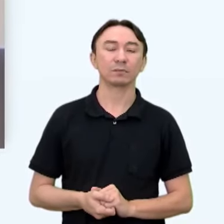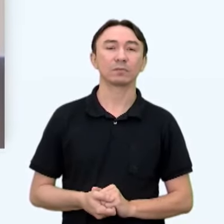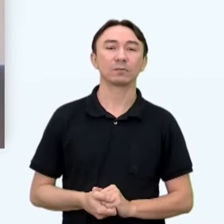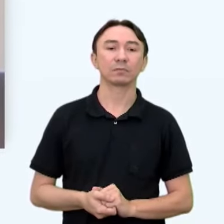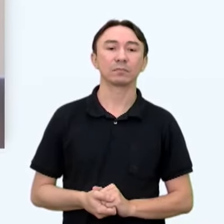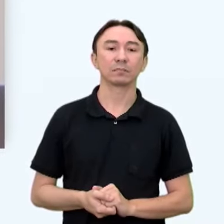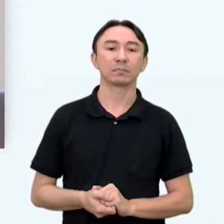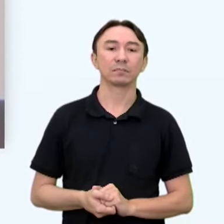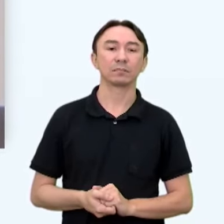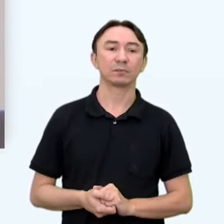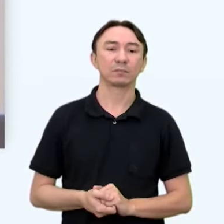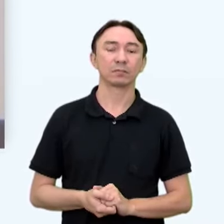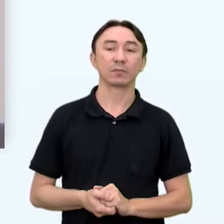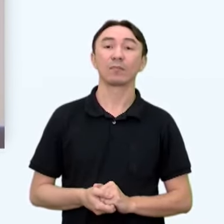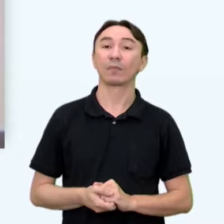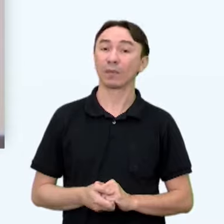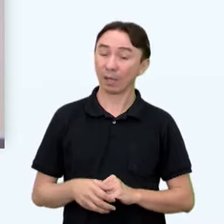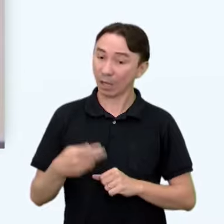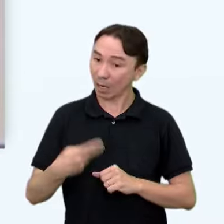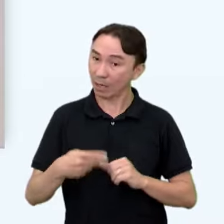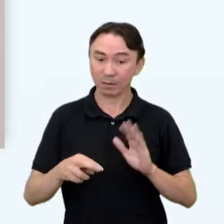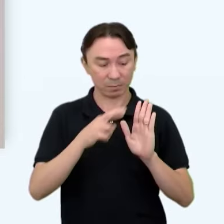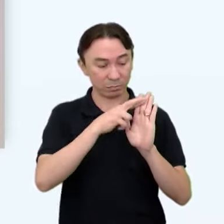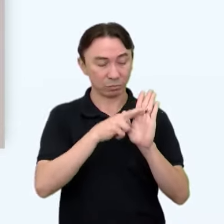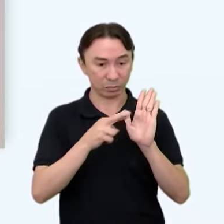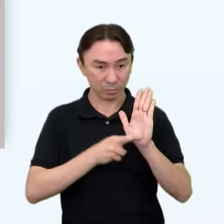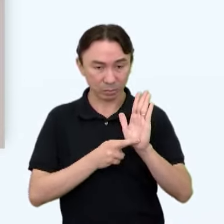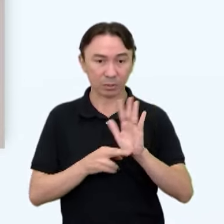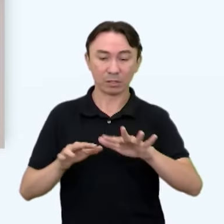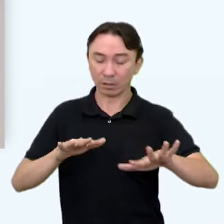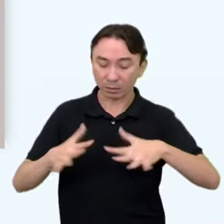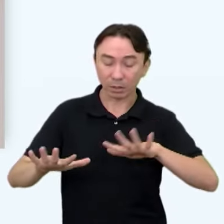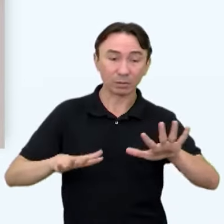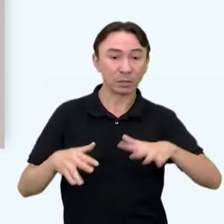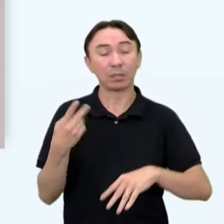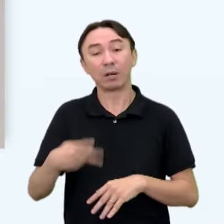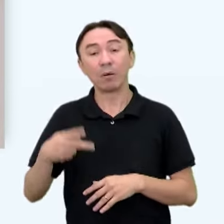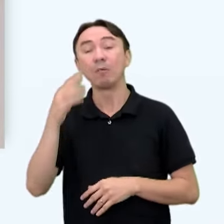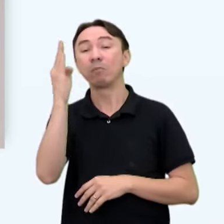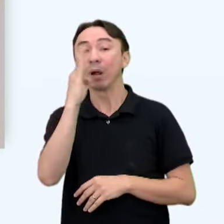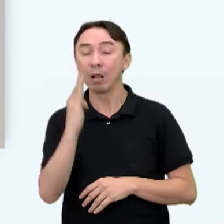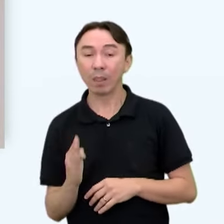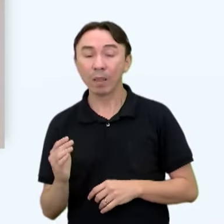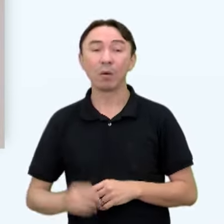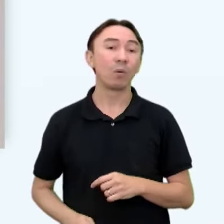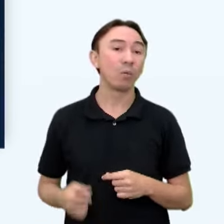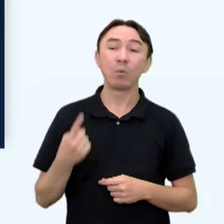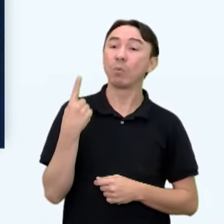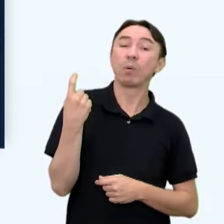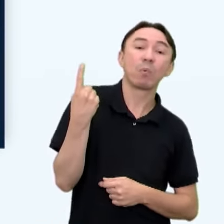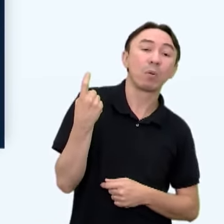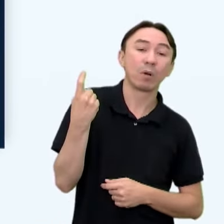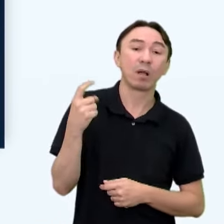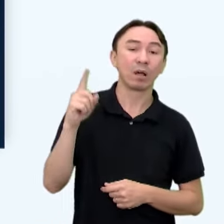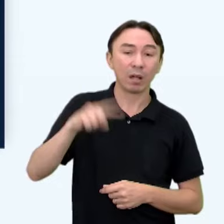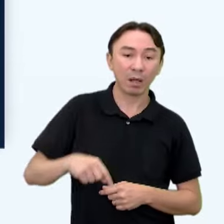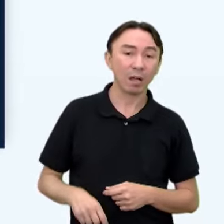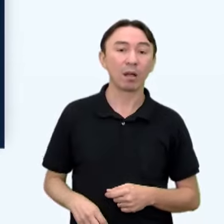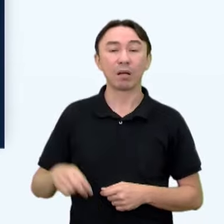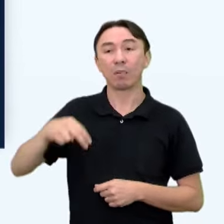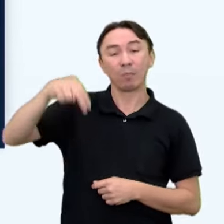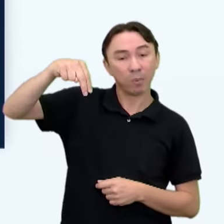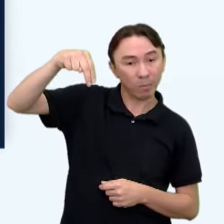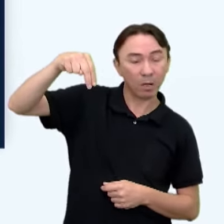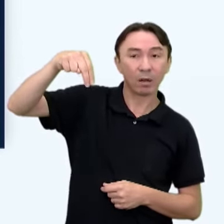Na norma sísmica brasileira anterior, a única área sísmica seria a região Nordeste, os estados do Rio Grande do